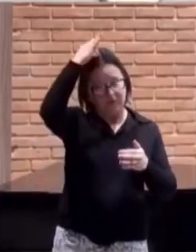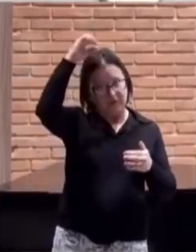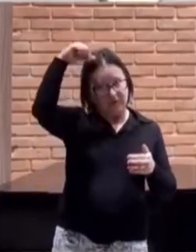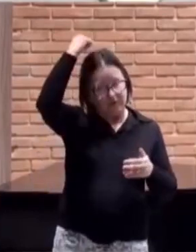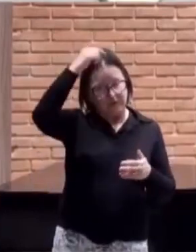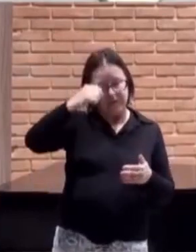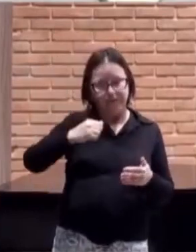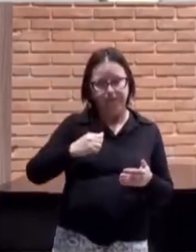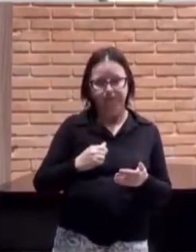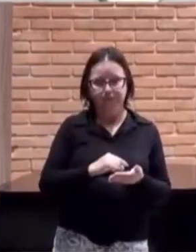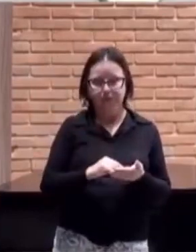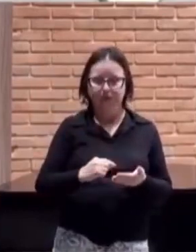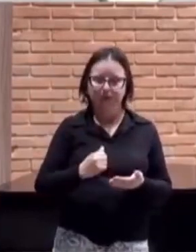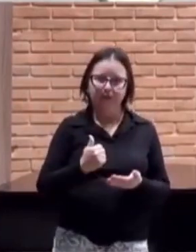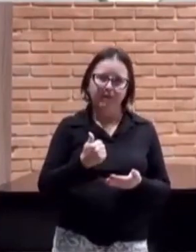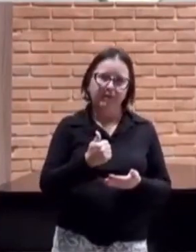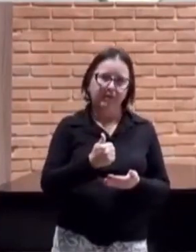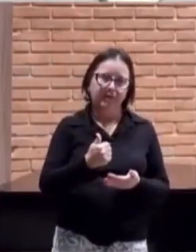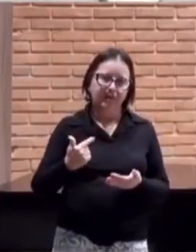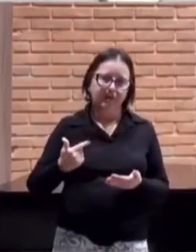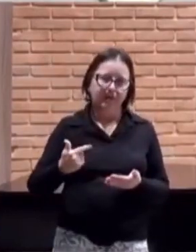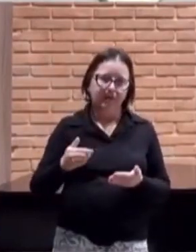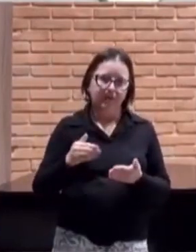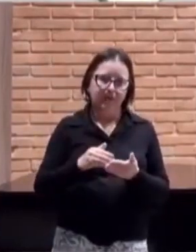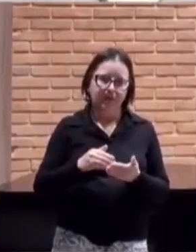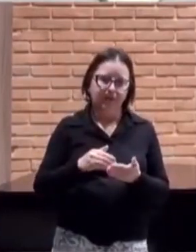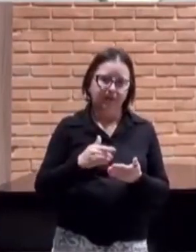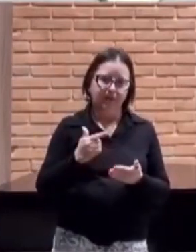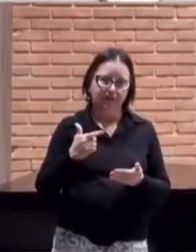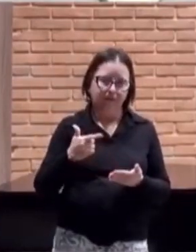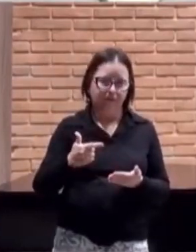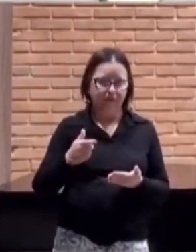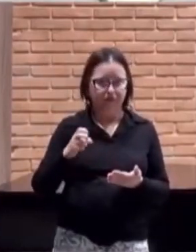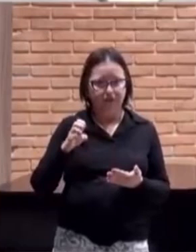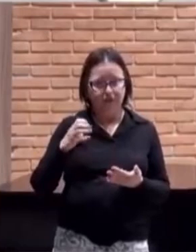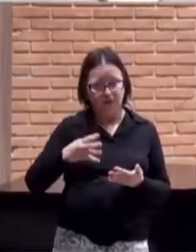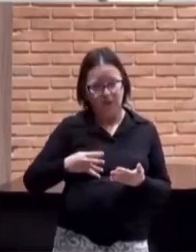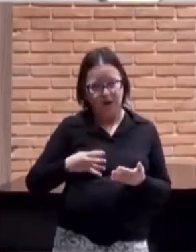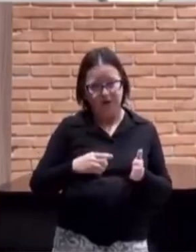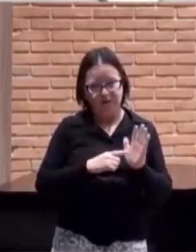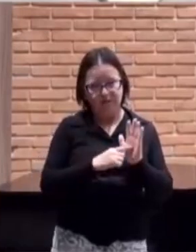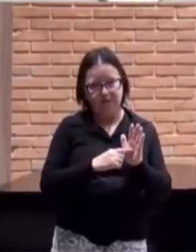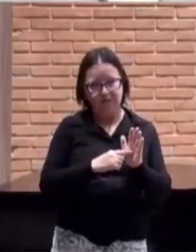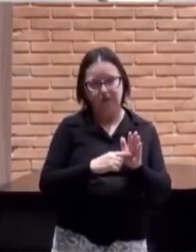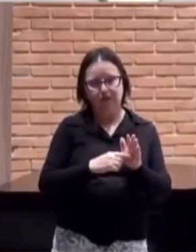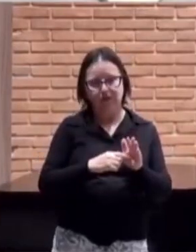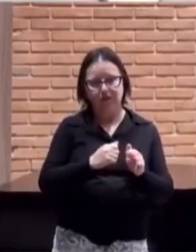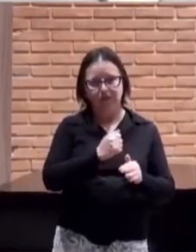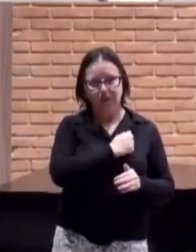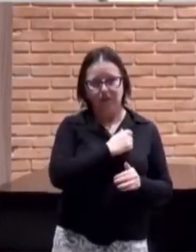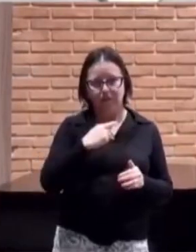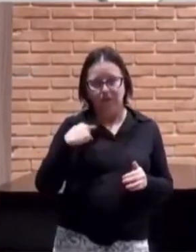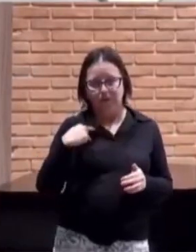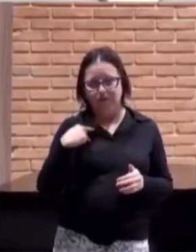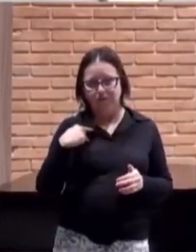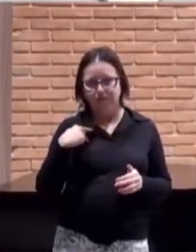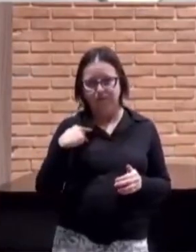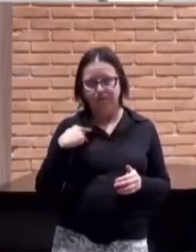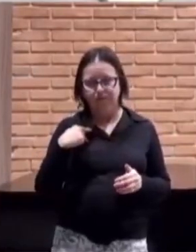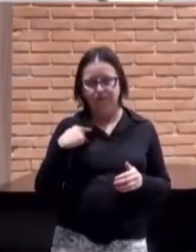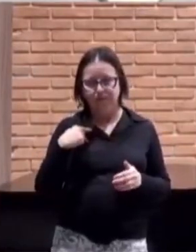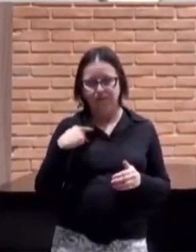12 a 24, os apóstolos. E de 25